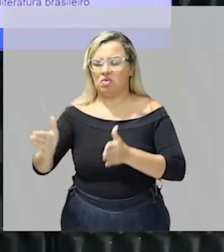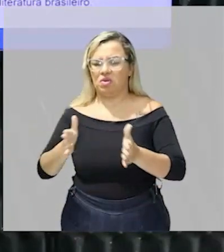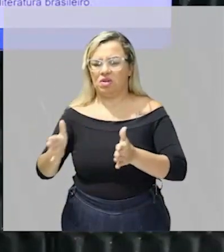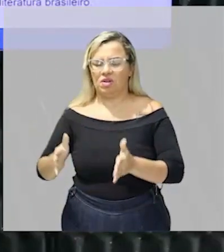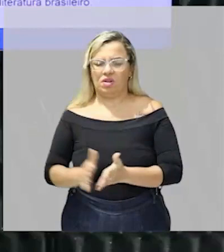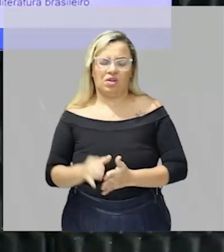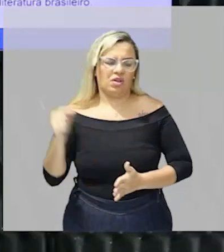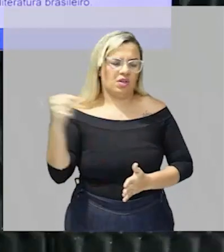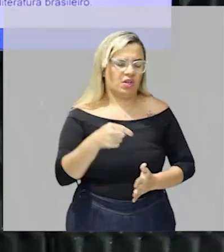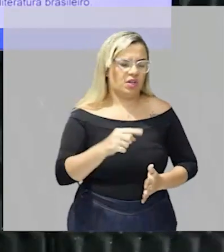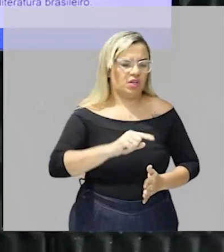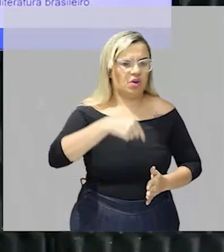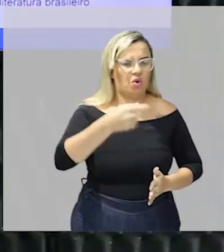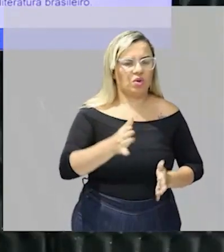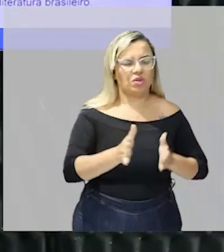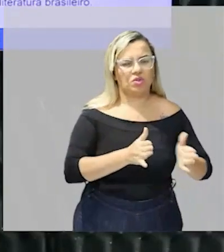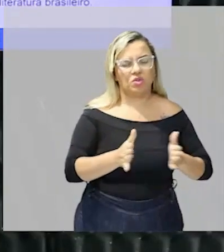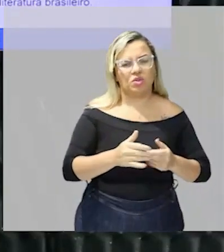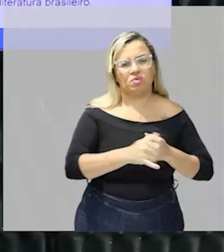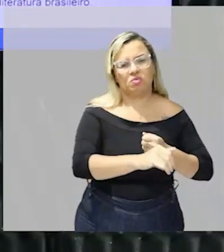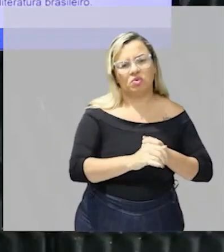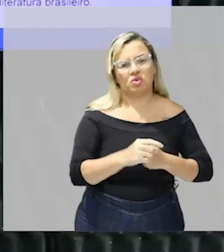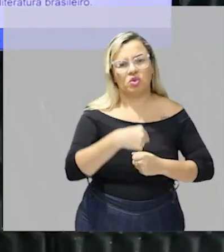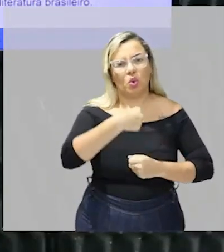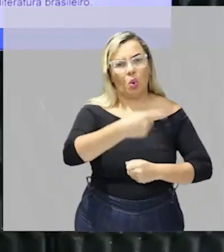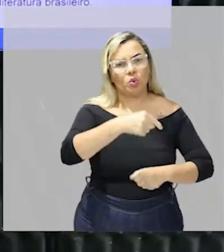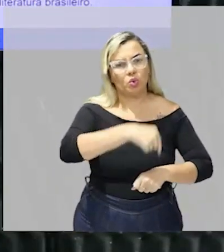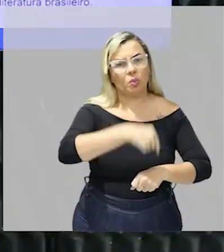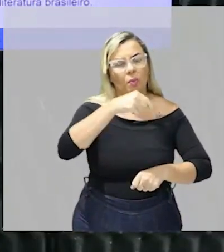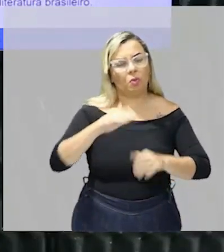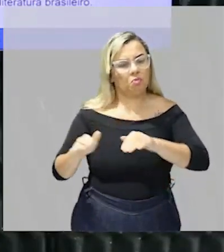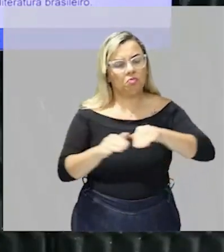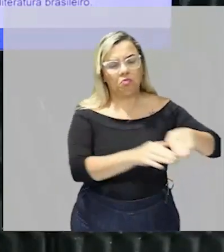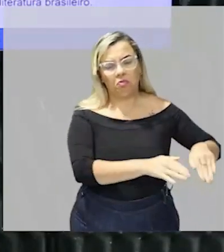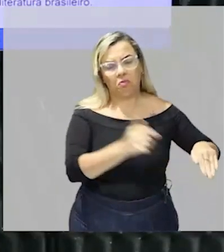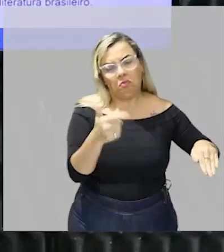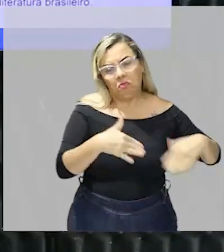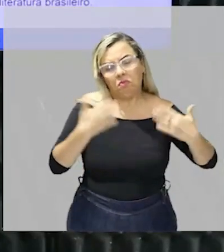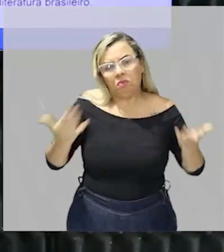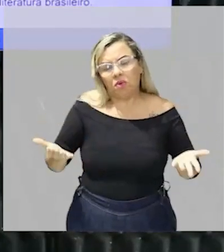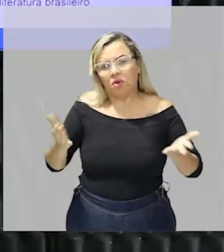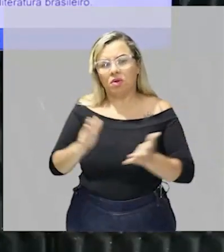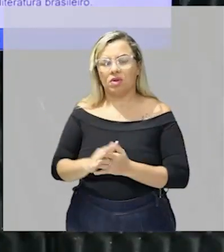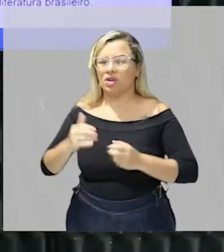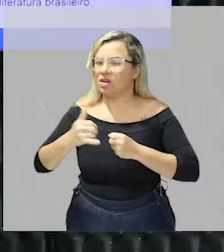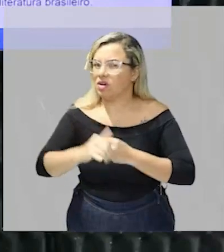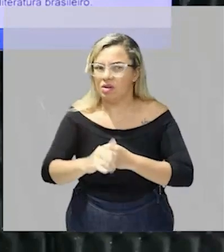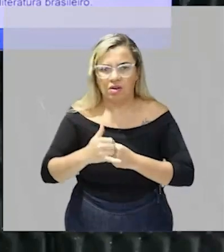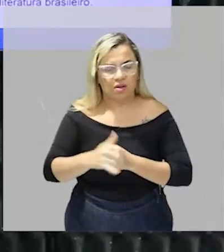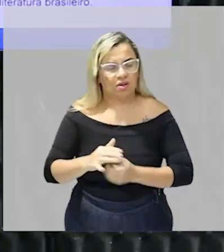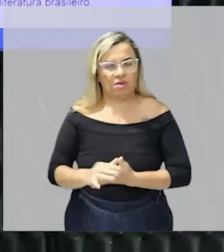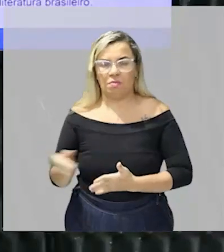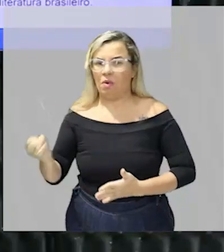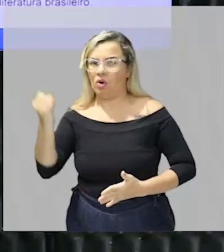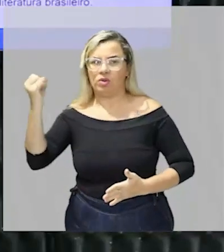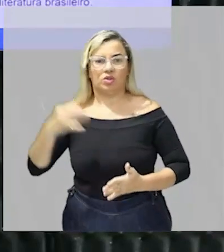e ignorar crônicas de outro momento. Então ele diz, as crônicas são importantes, depende do